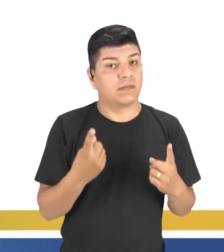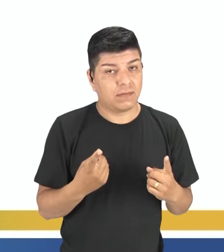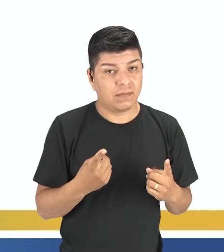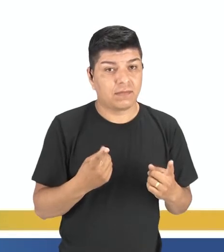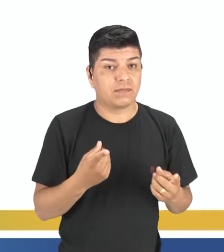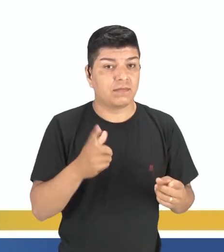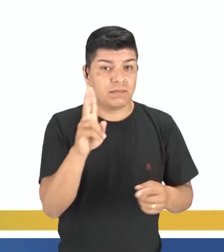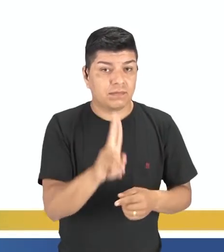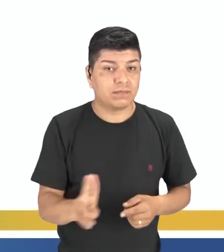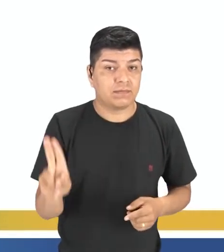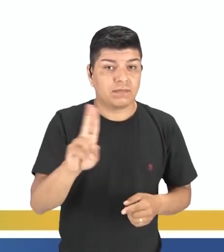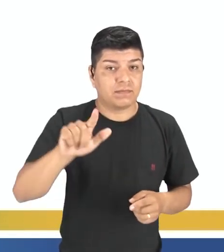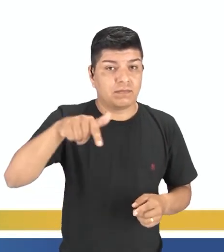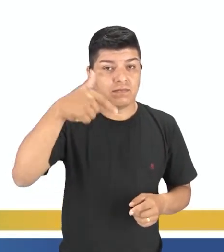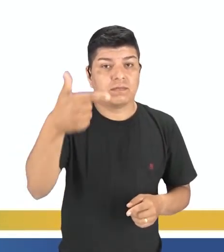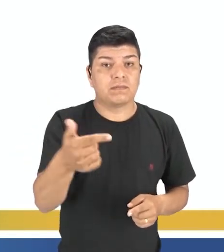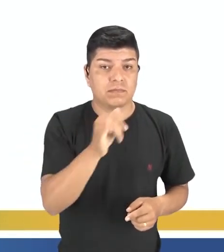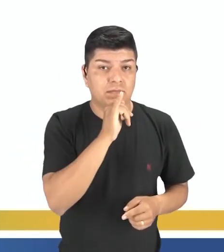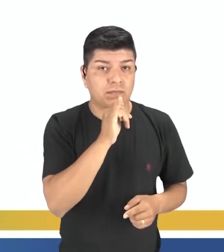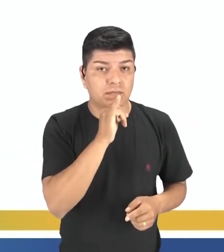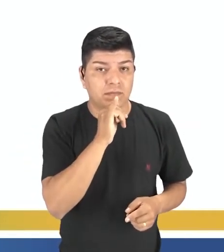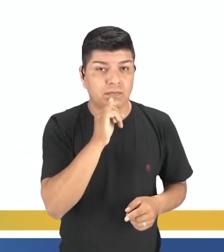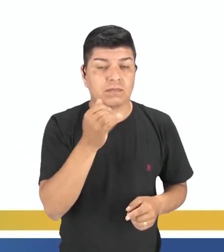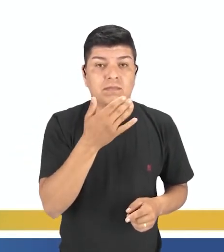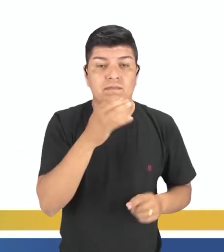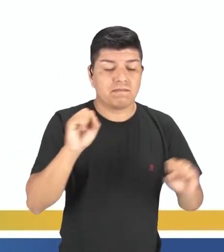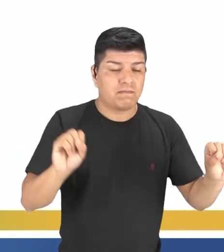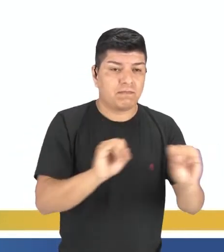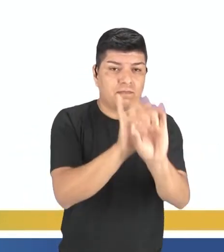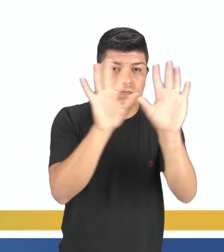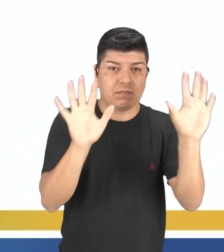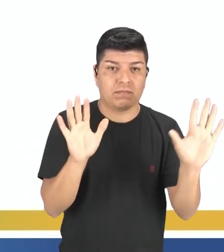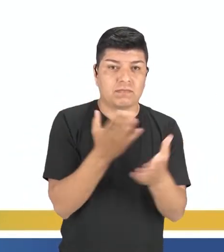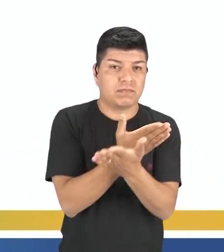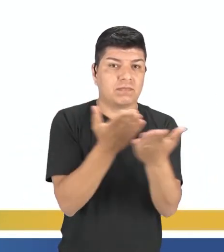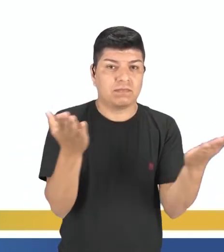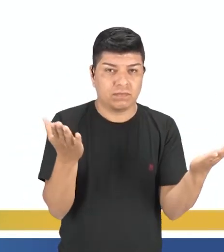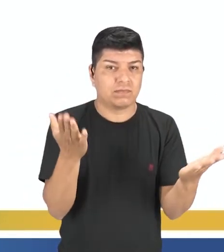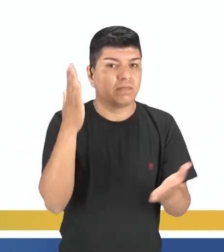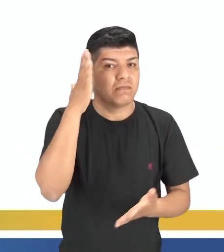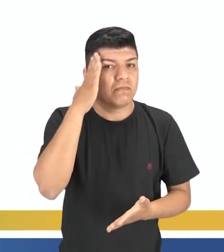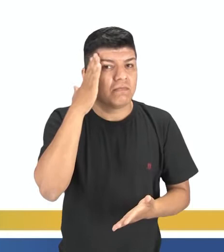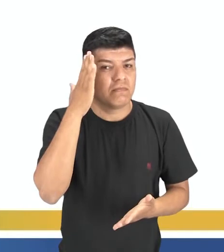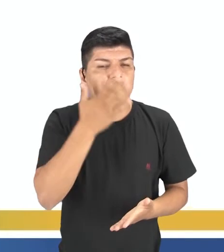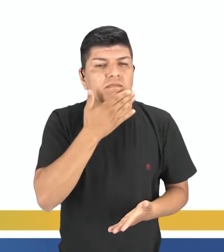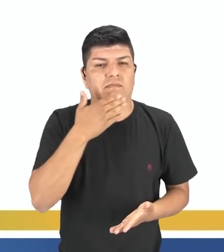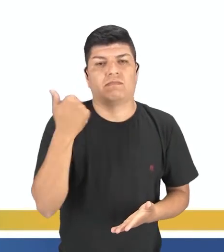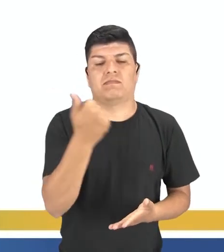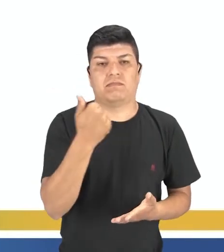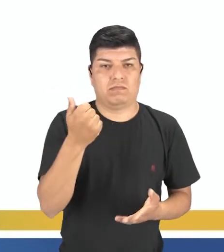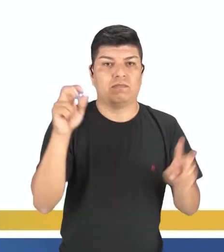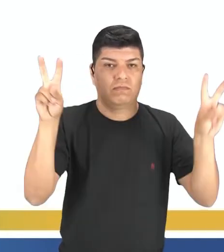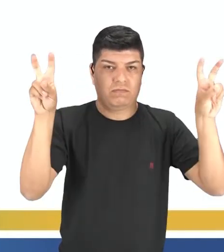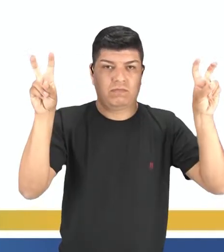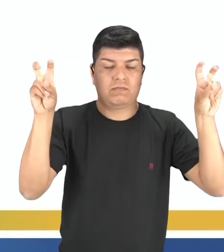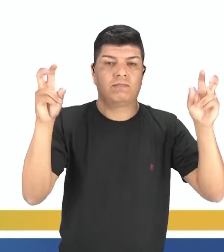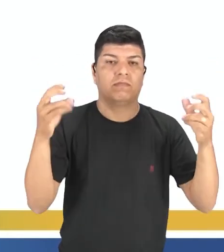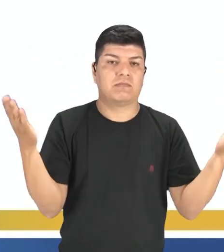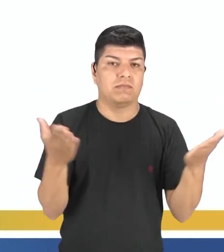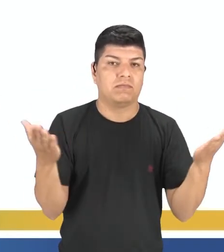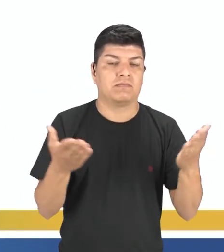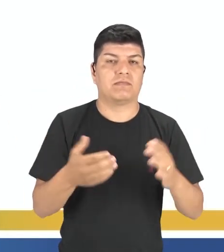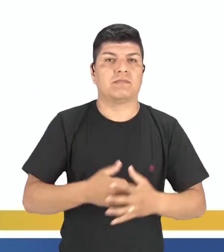vamos trabalhar uma próxima situação para deixar ainda mais claro para você e você compreender melhor sobre o assunto que estamos abordando